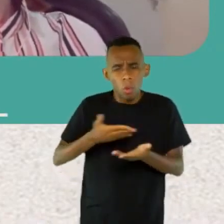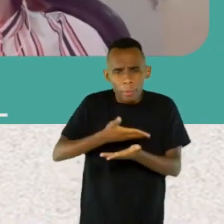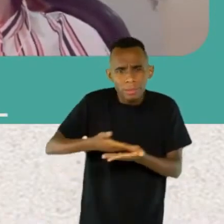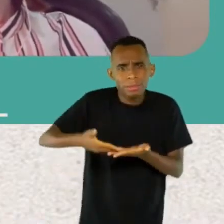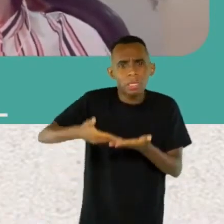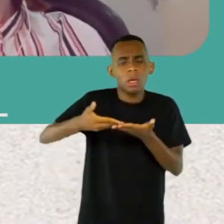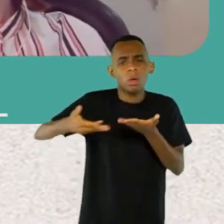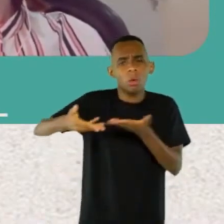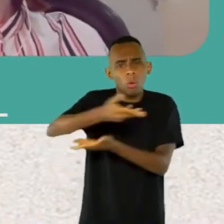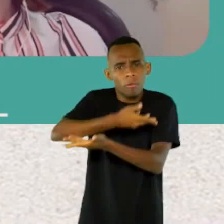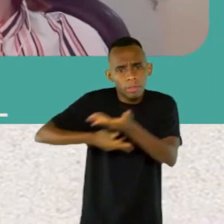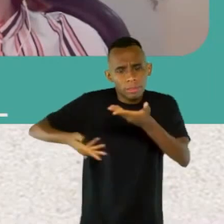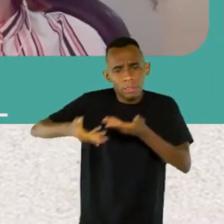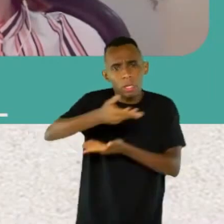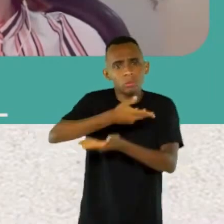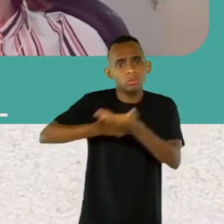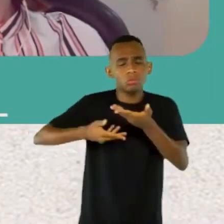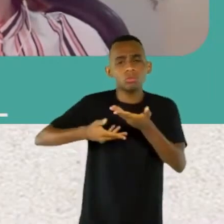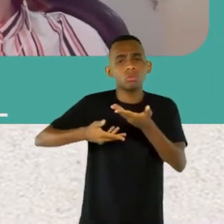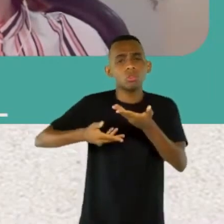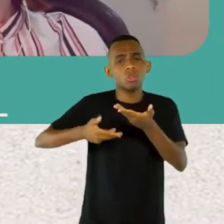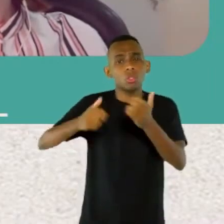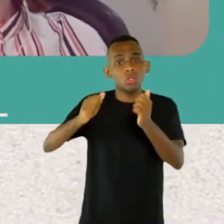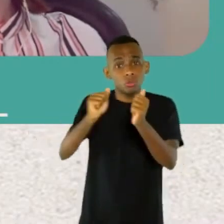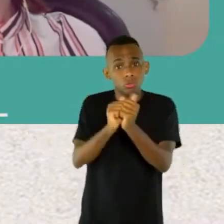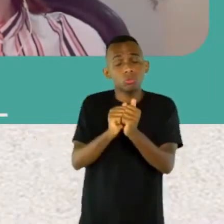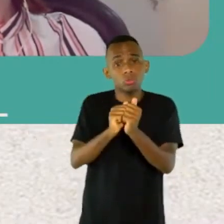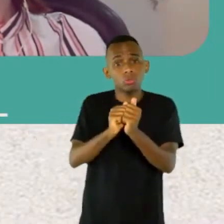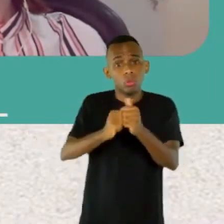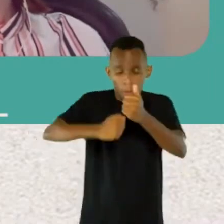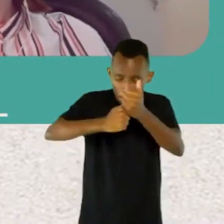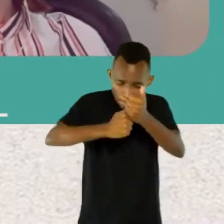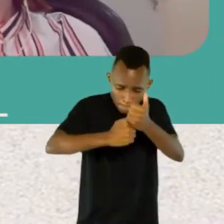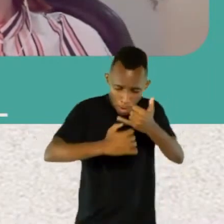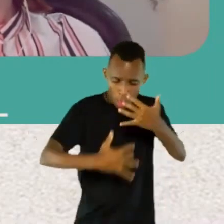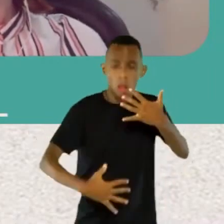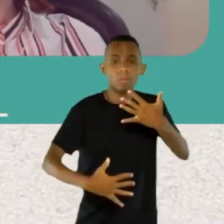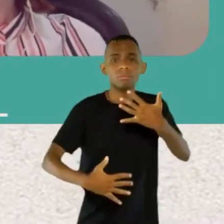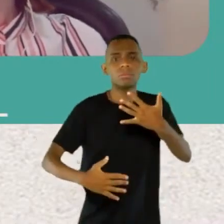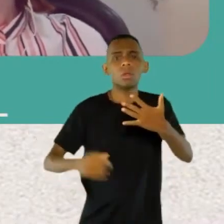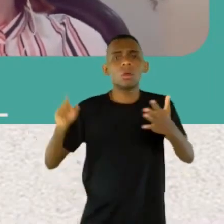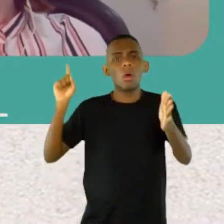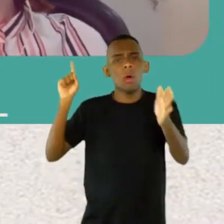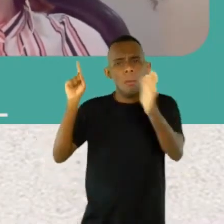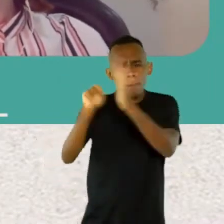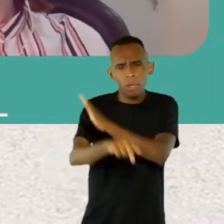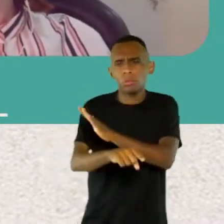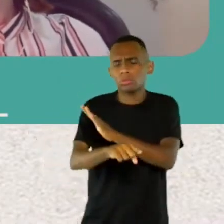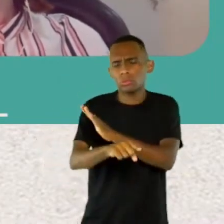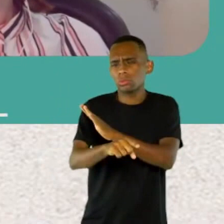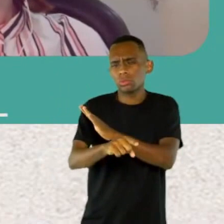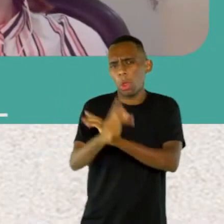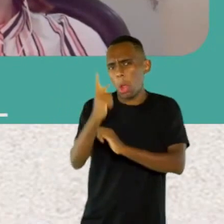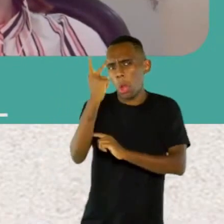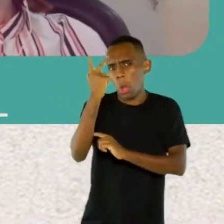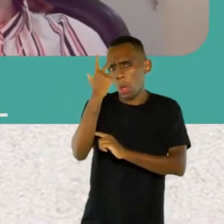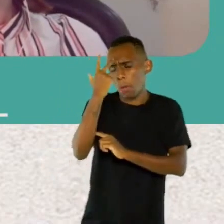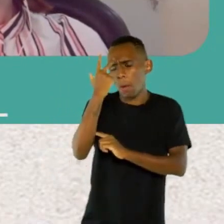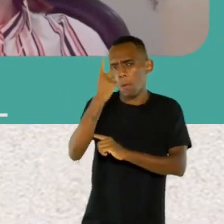também com os nossos espectadores aí que estão conversando com a gente. Eu faço essa pergunta clássica, que é para a gente se